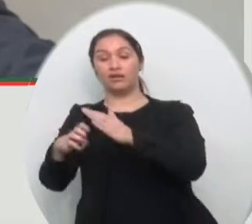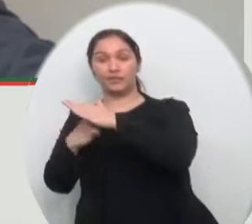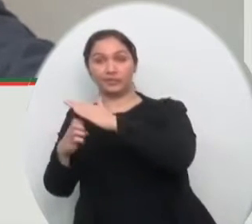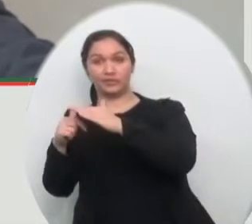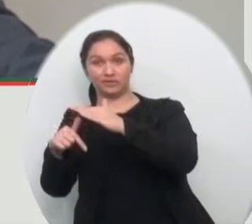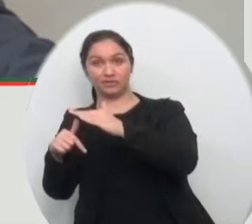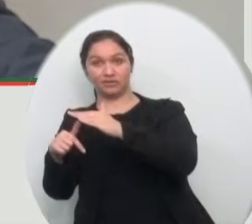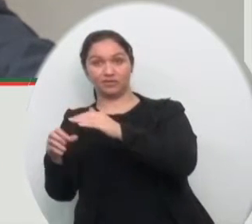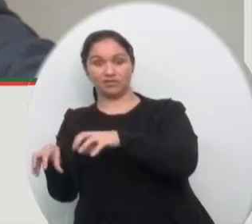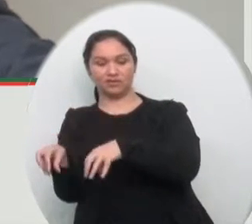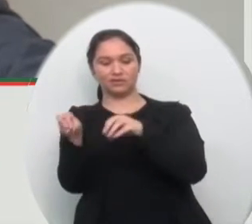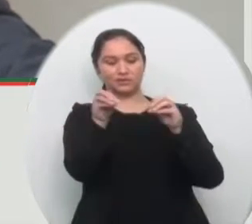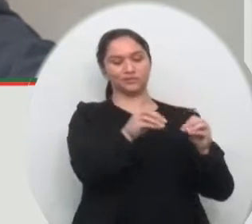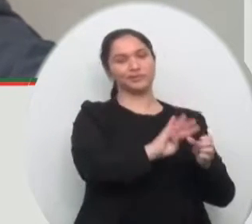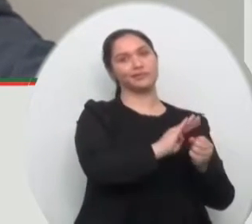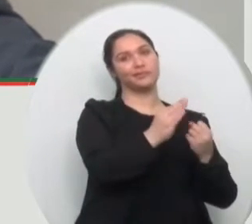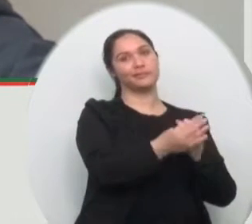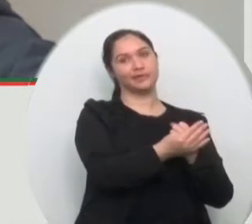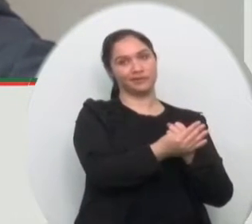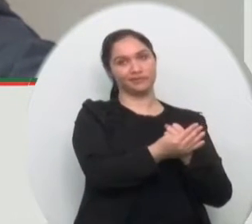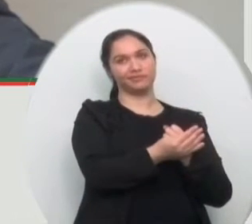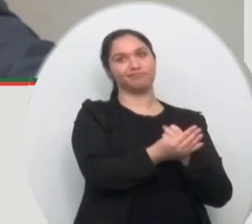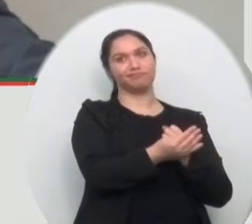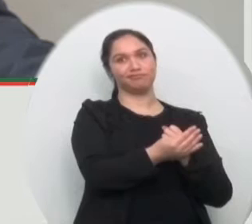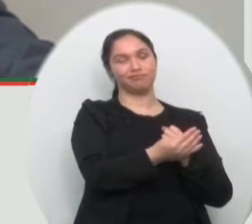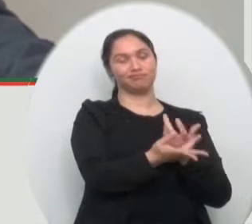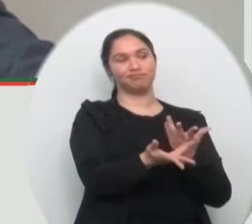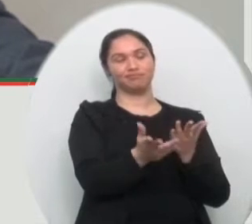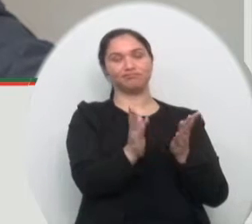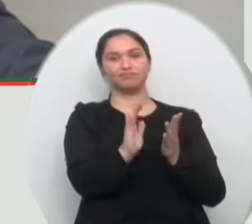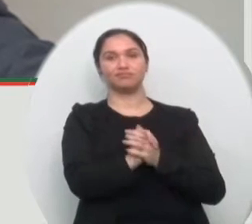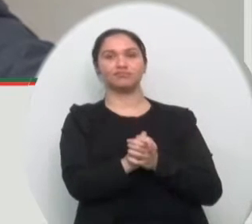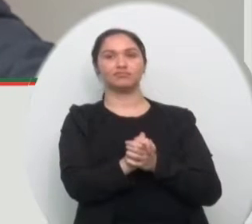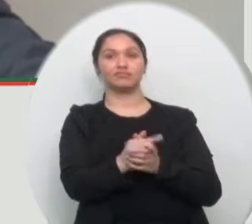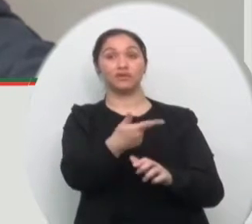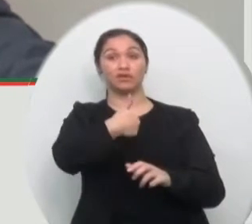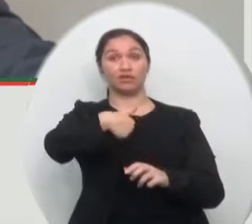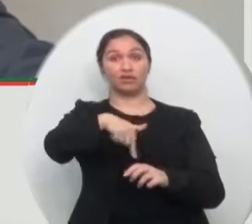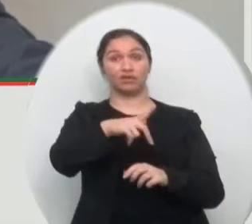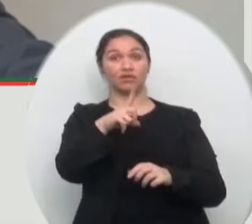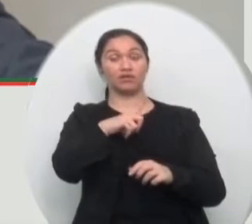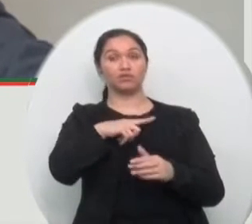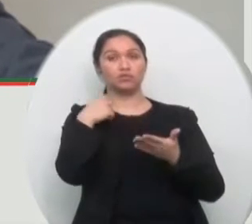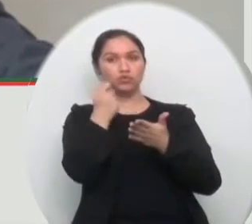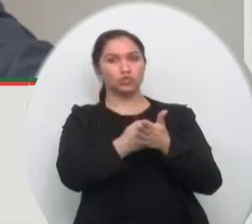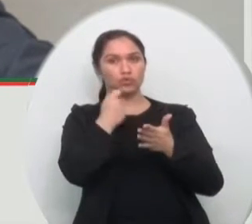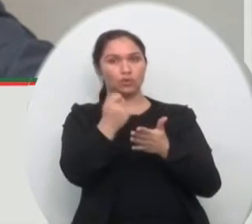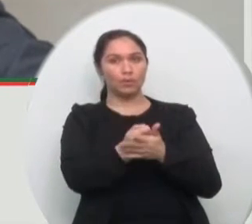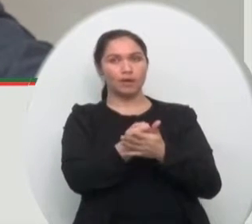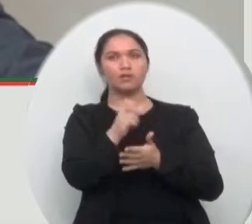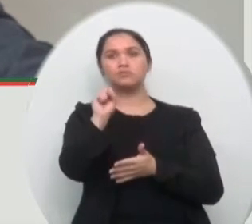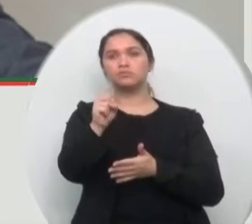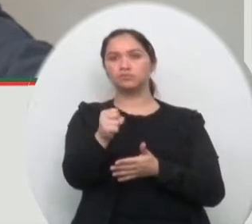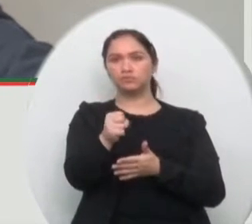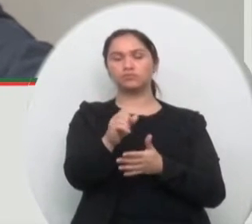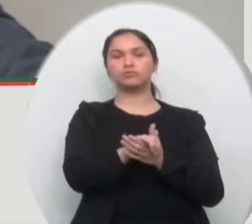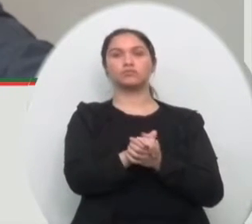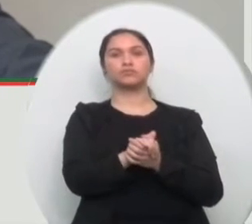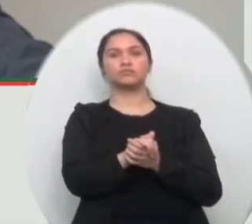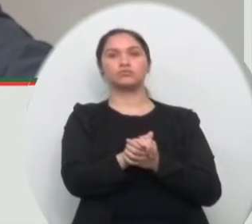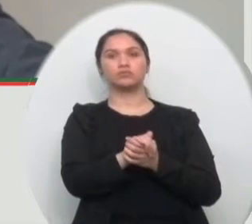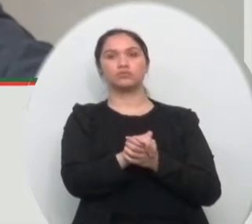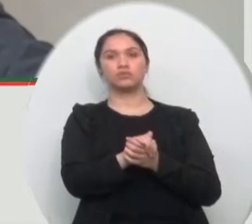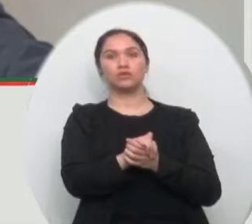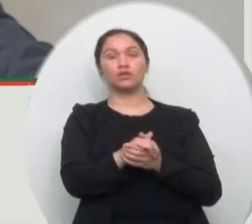tem que parabenizar. Mas, ao mesmo tempo, cobrar desses órgãos, como diz o nosso amigo, que cortar um